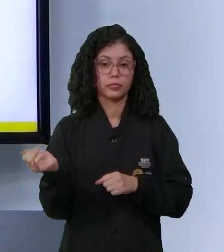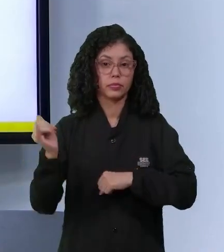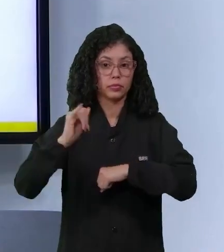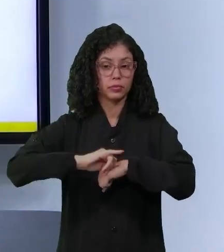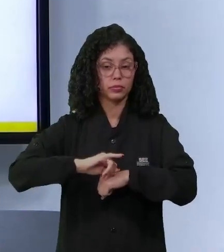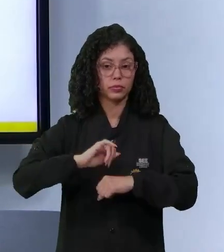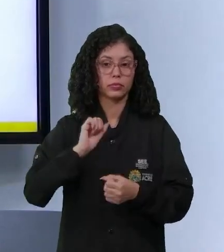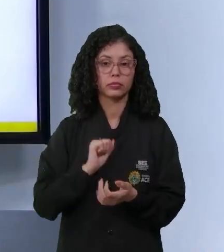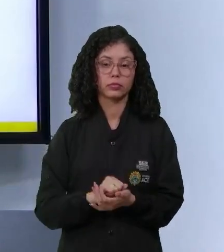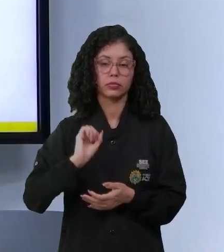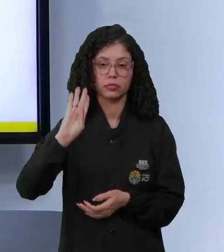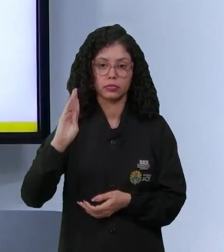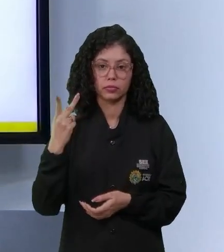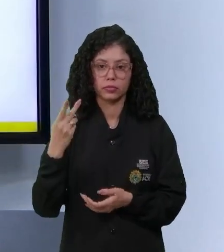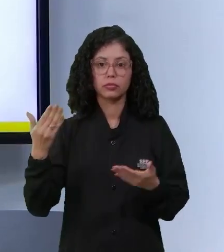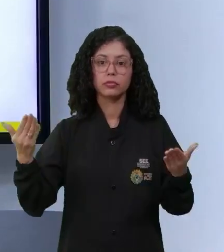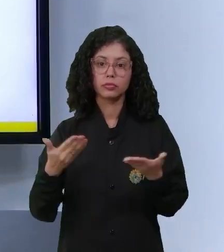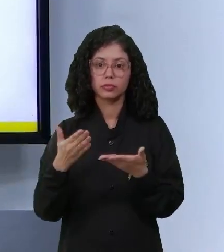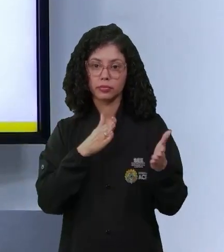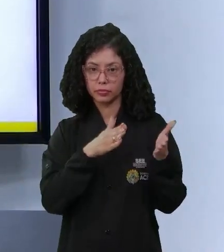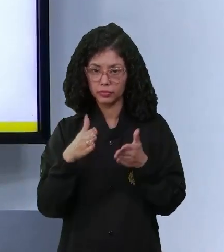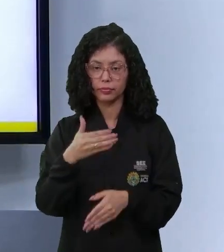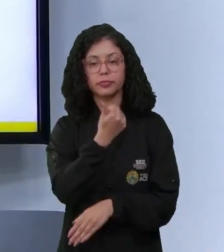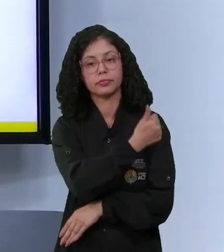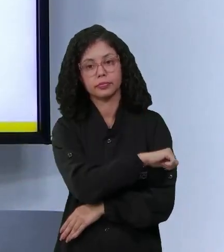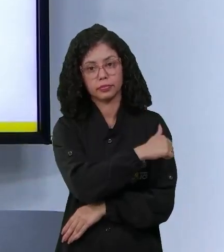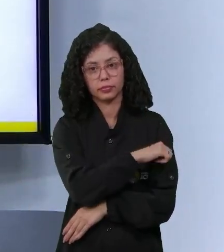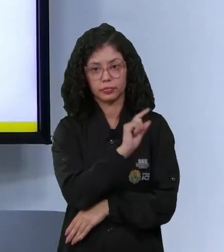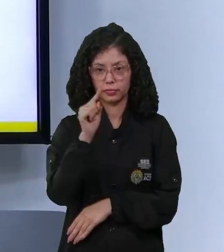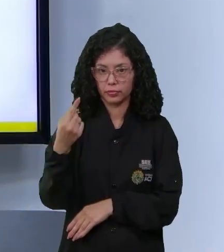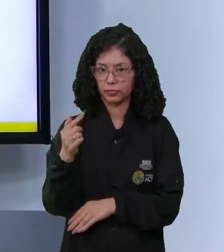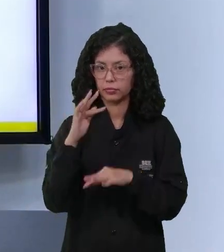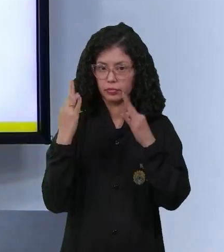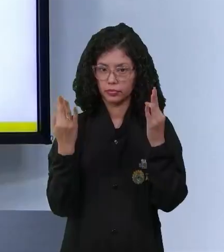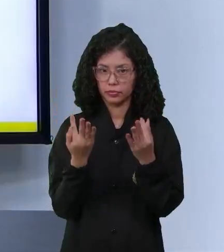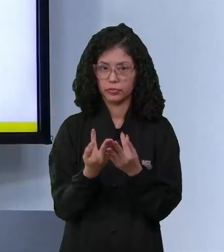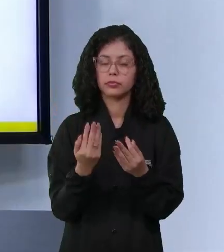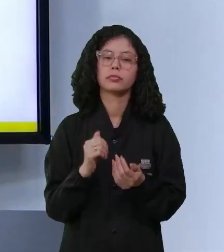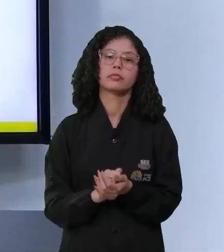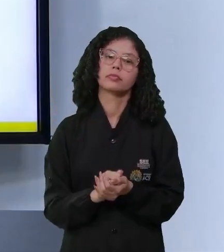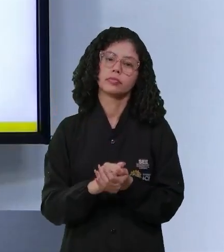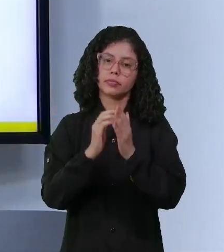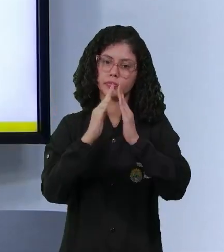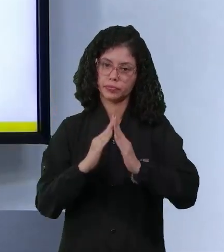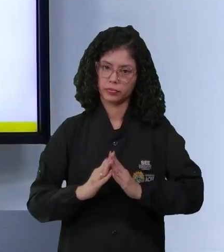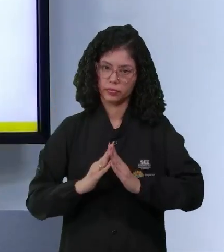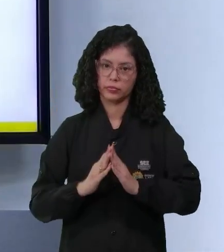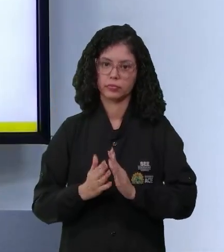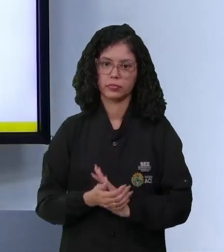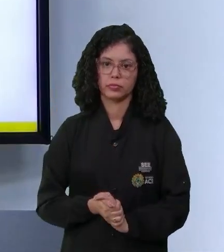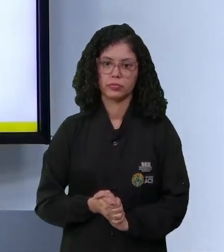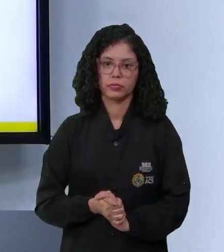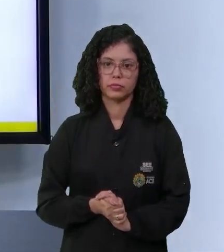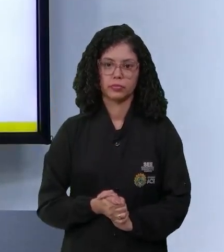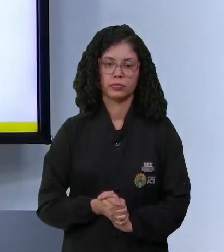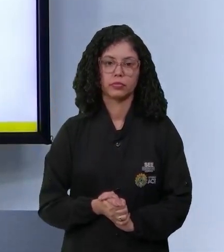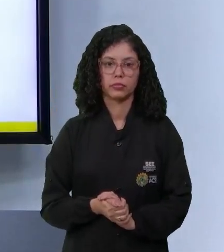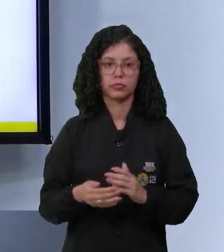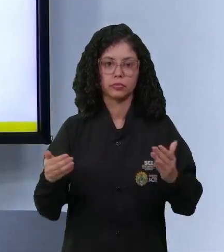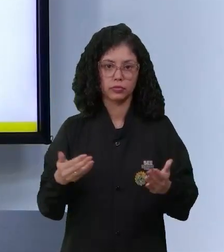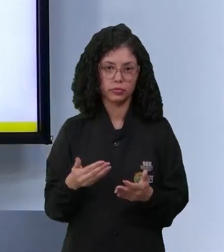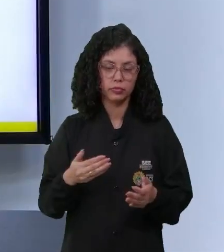e passa a ser o Rio de Janeiro, porque é lá que a família imperial se instalou. Hoje, quem visita a cidade